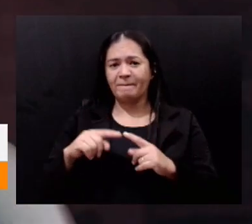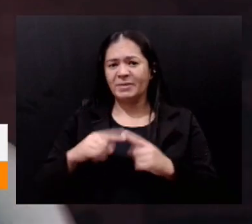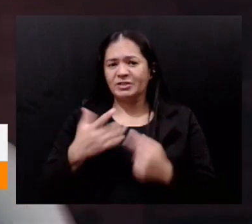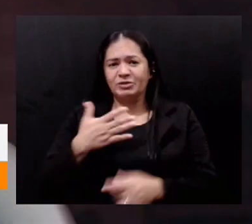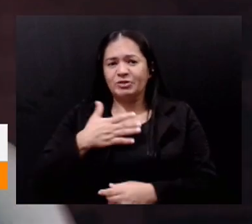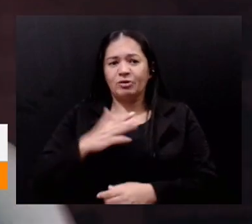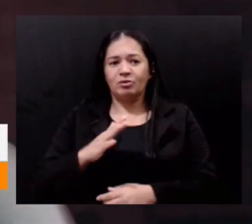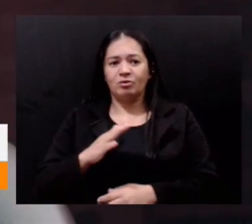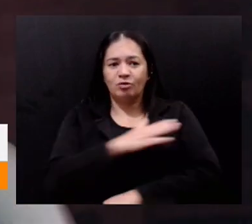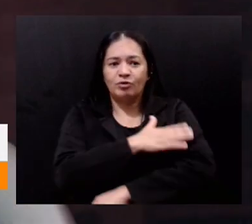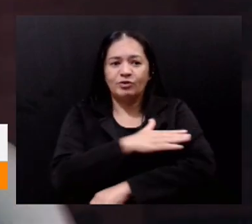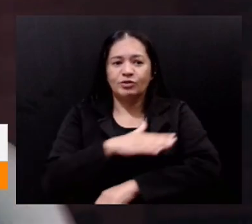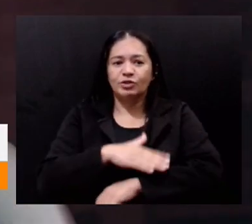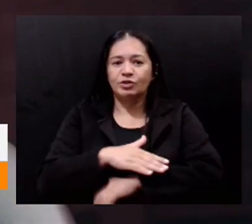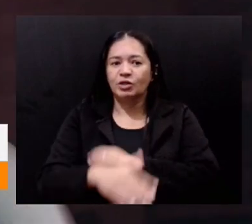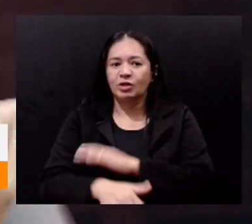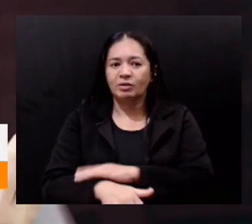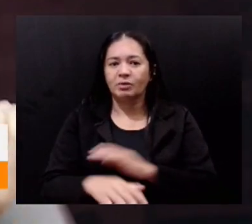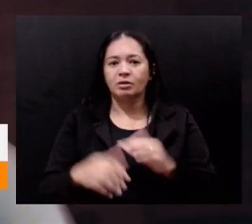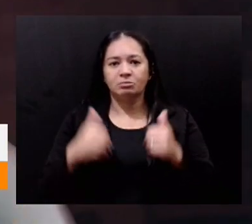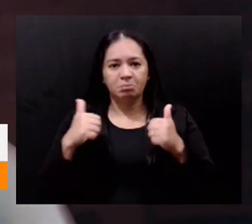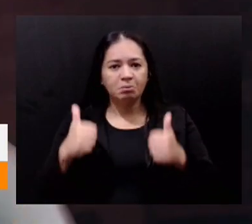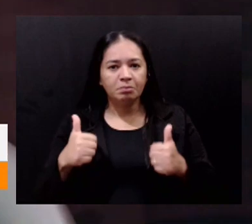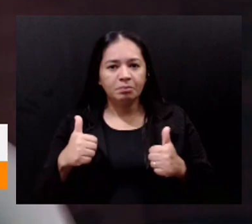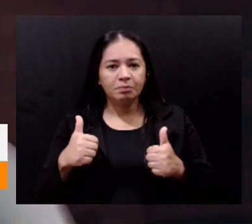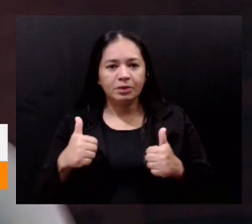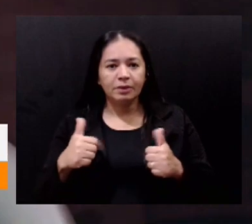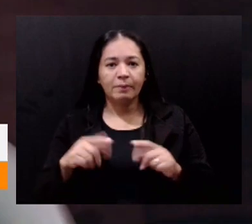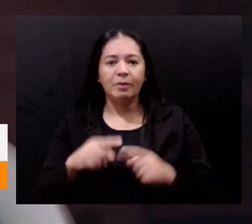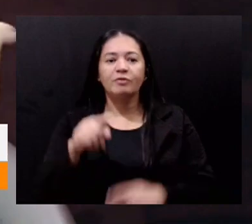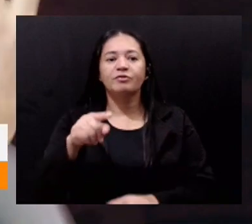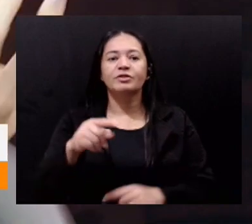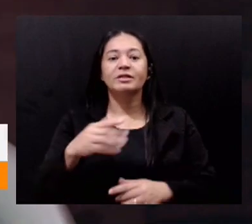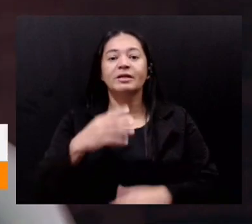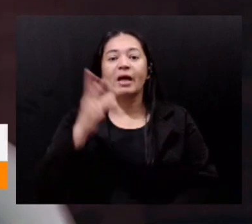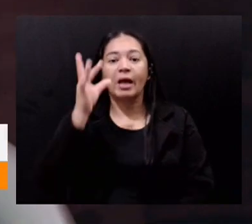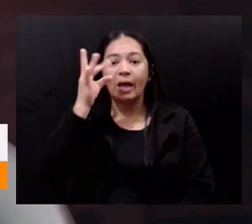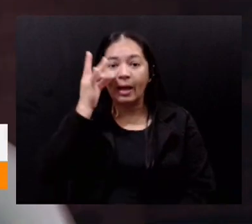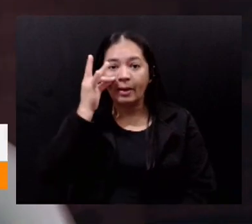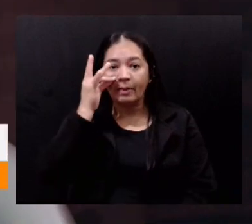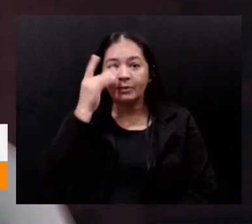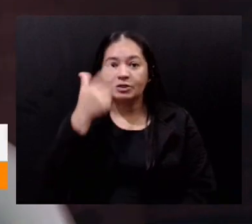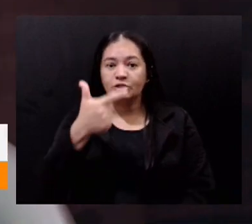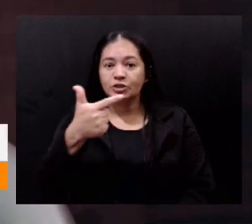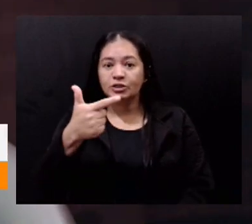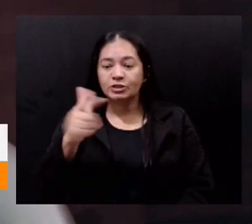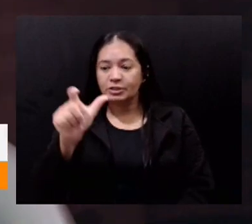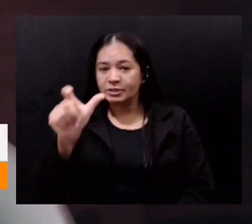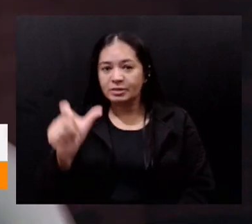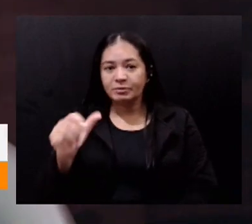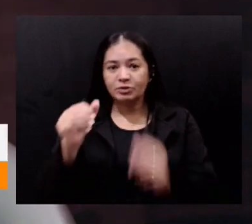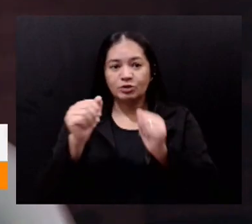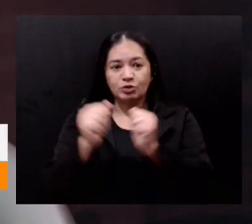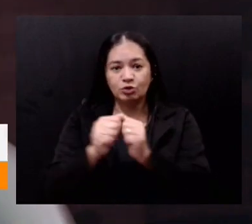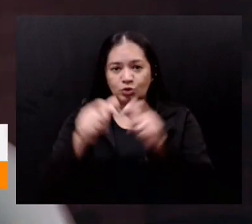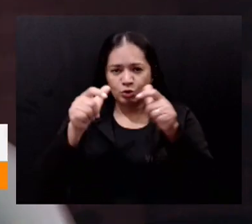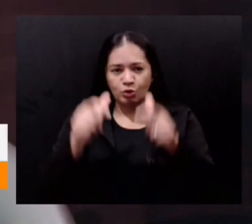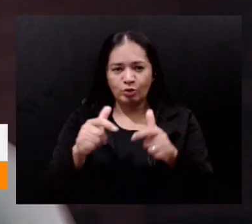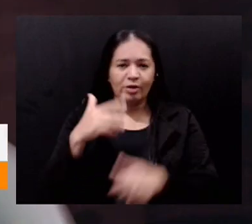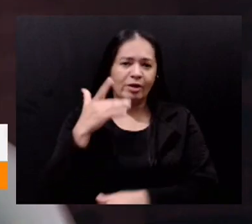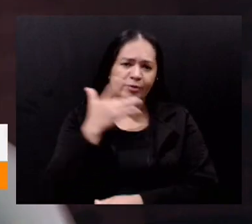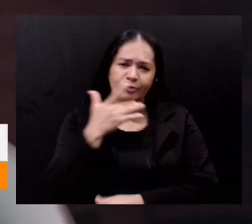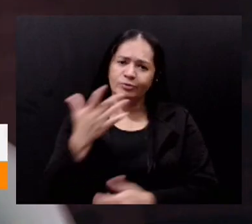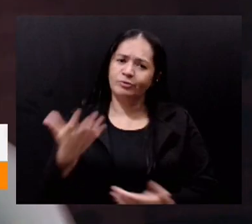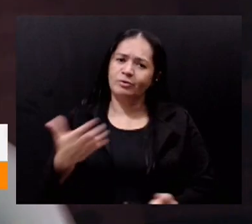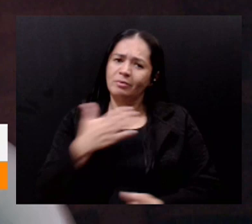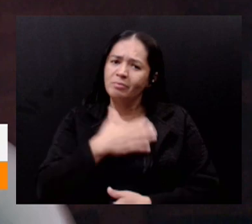tudo mais". Tudo bem, mas a presença do outro ali com você no ambiente é gostoso. Faz com que você gere